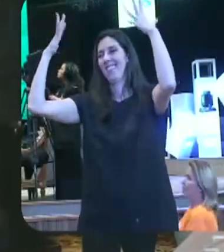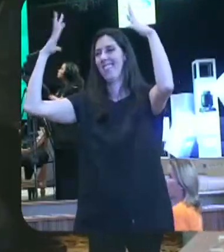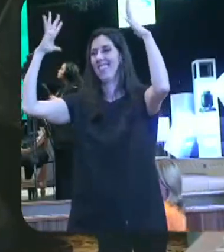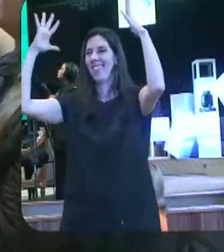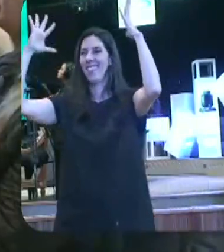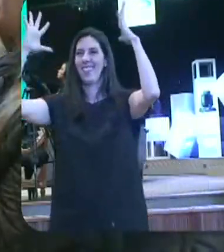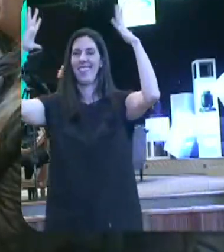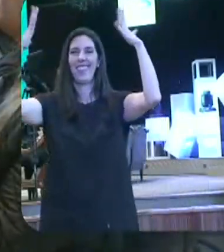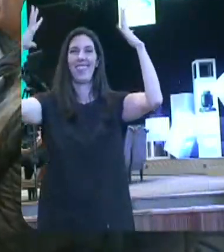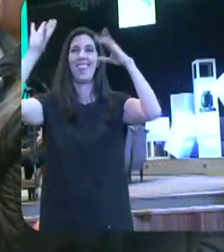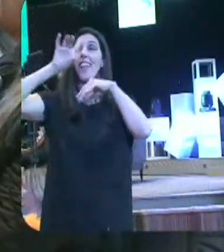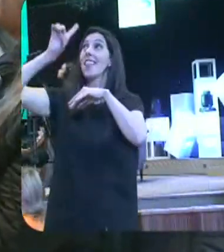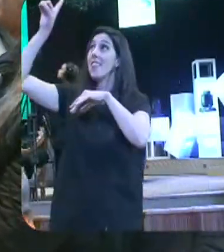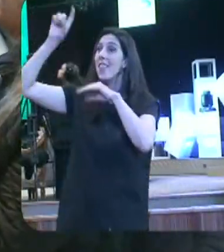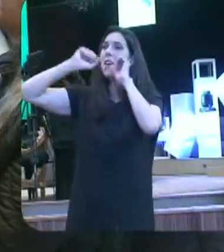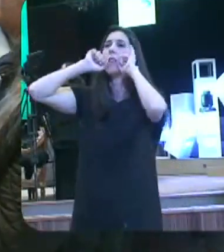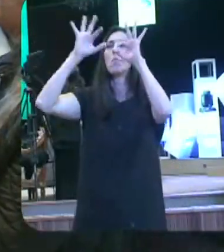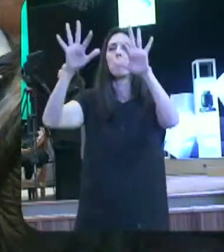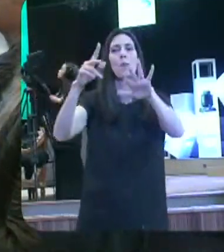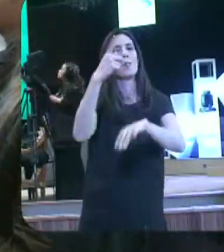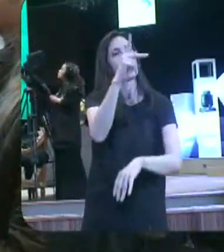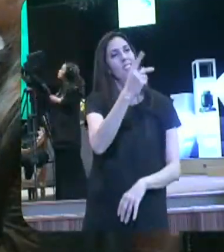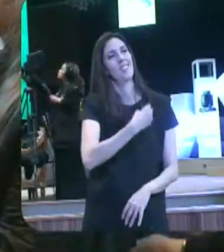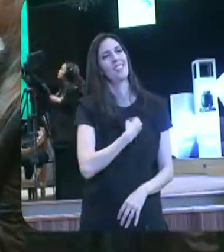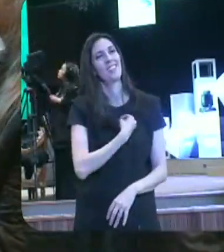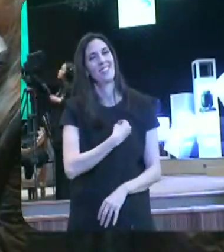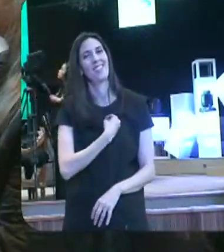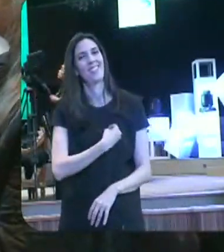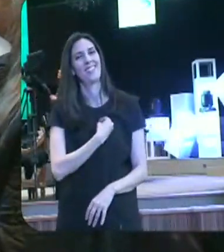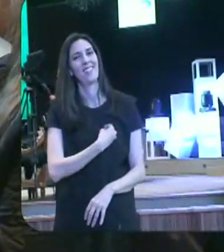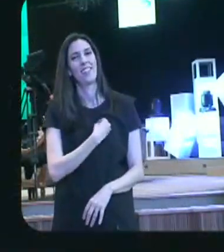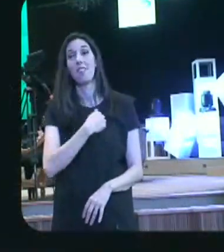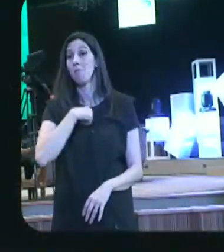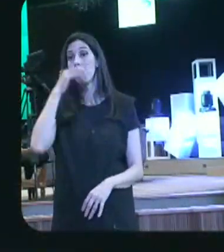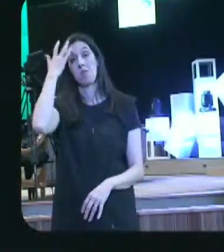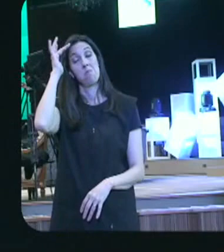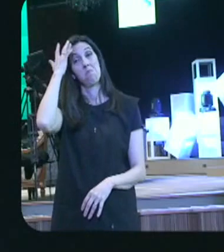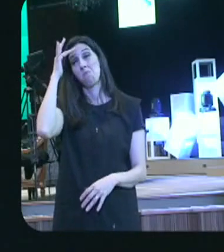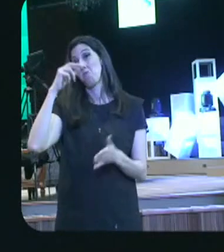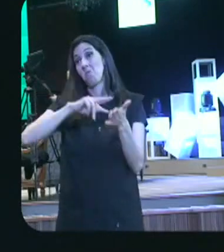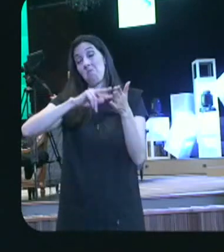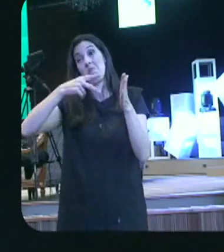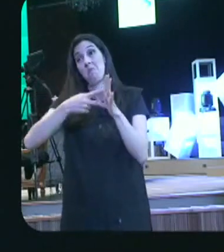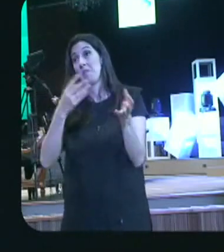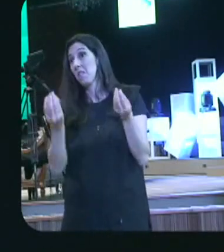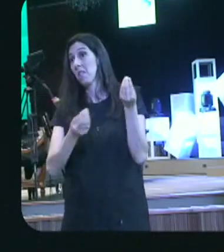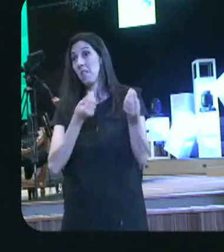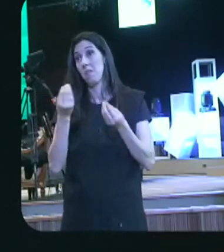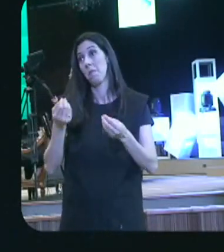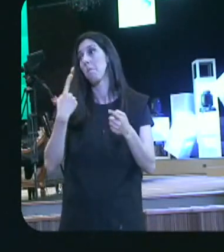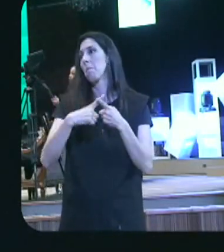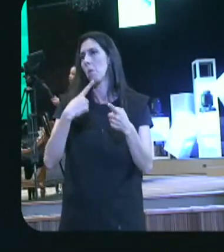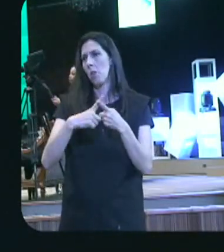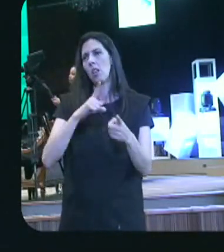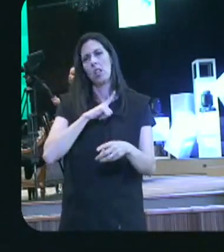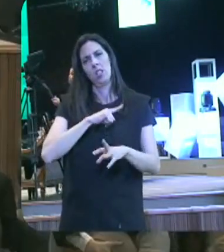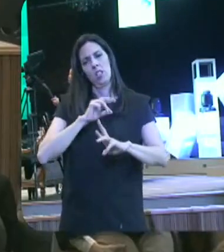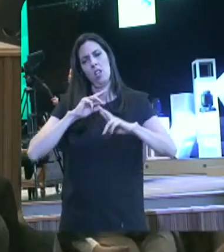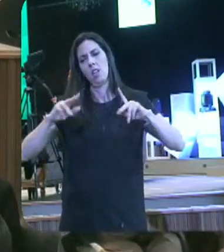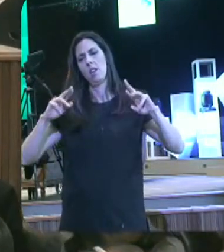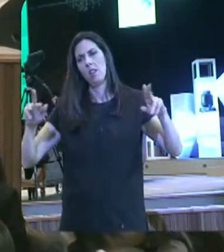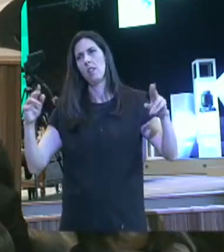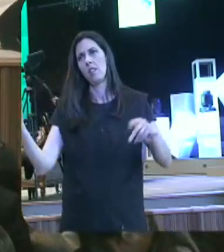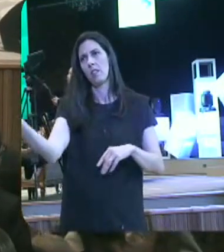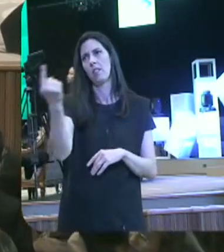Que Deus abençoe a sua vida. Eu não sei o que significa isso, porque tem significados diferentes na vida